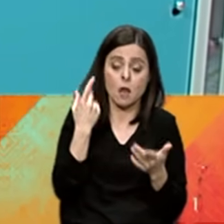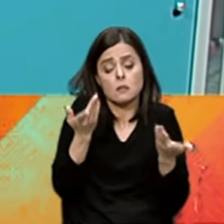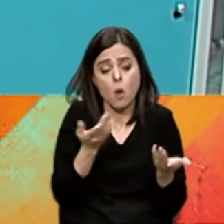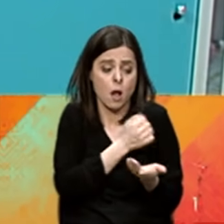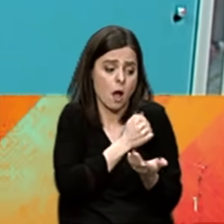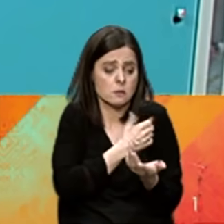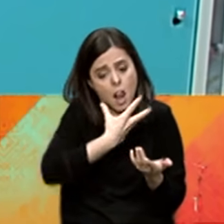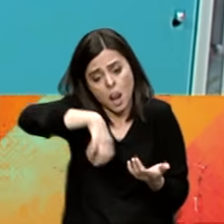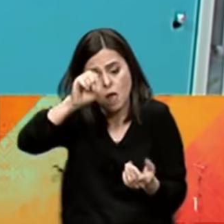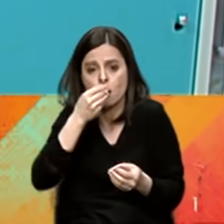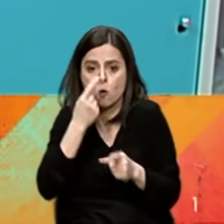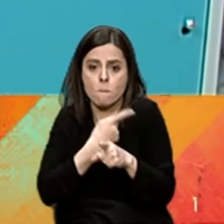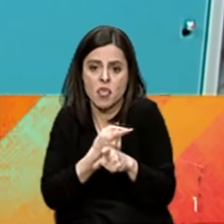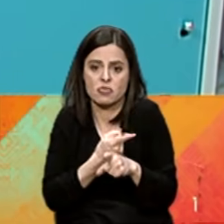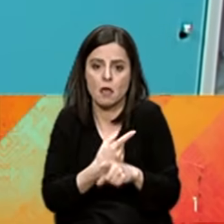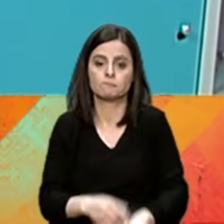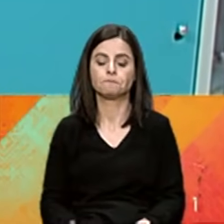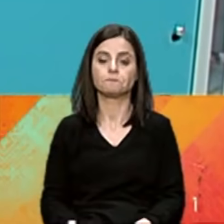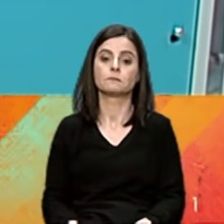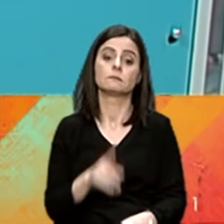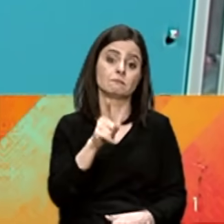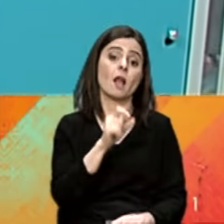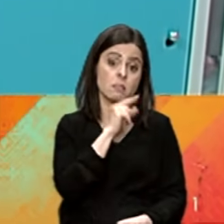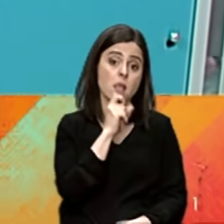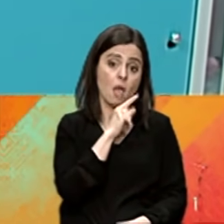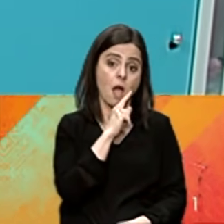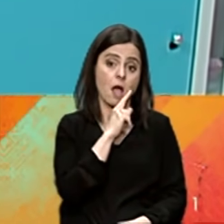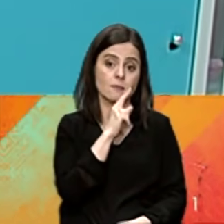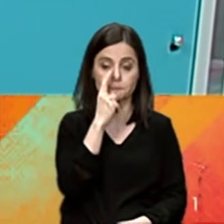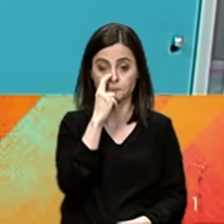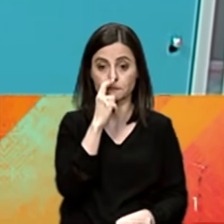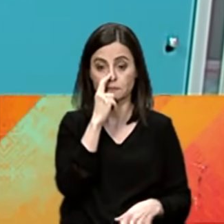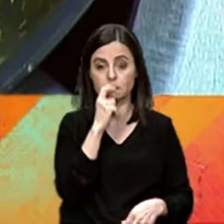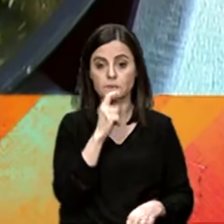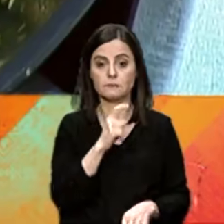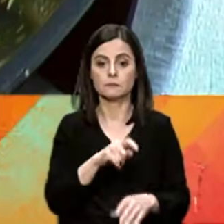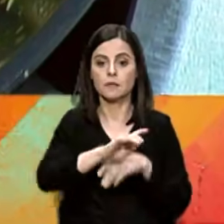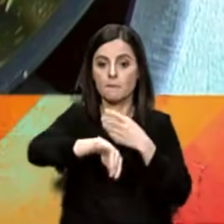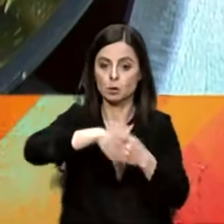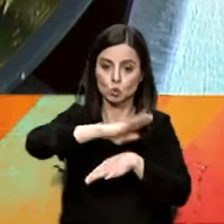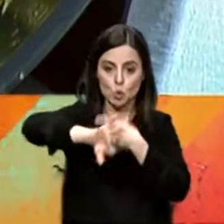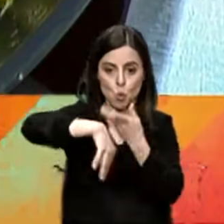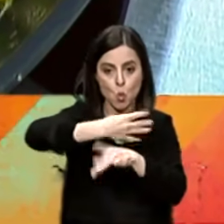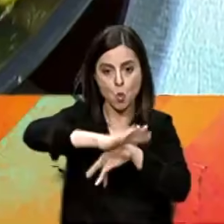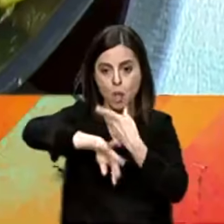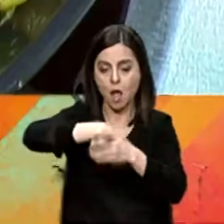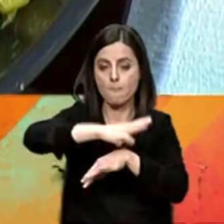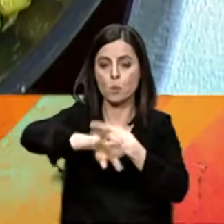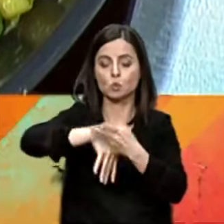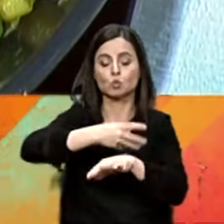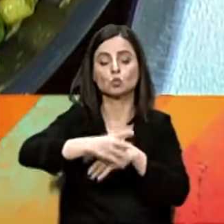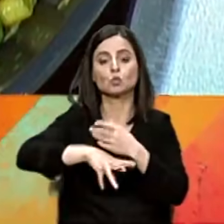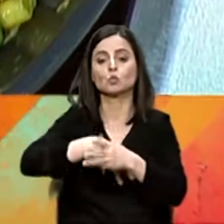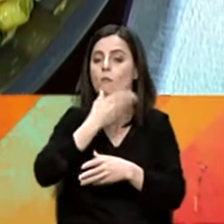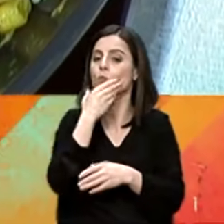este é um daqueles pratos que... Claro que sim. Não há aqui nada assim. Pronto, já começaste a misturar tudo. Exatamente. Agora misturamos. Fica assim